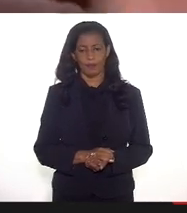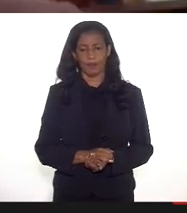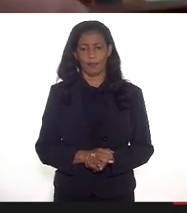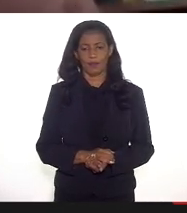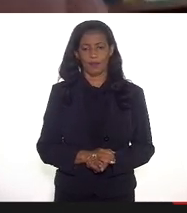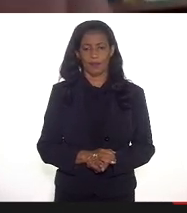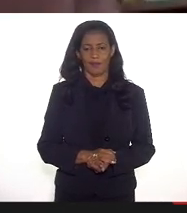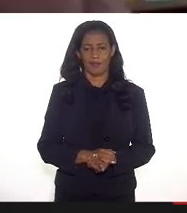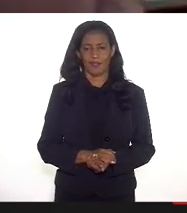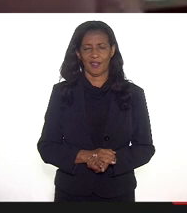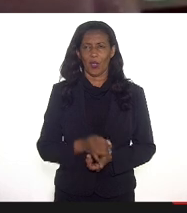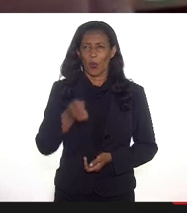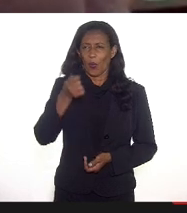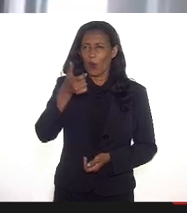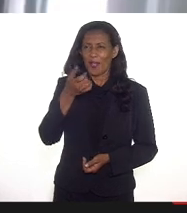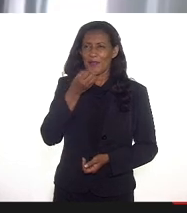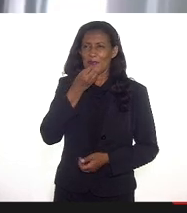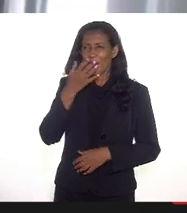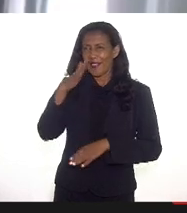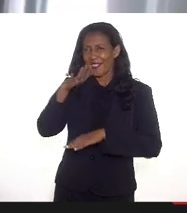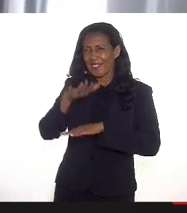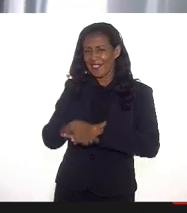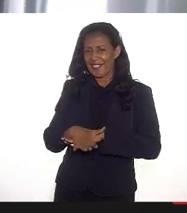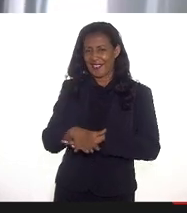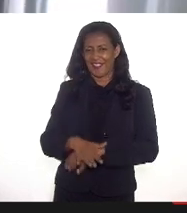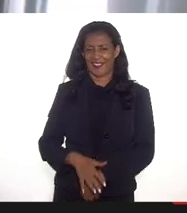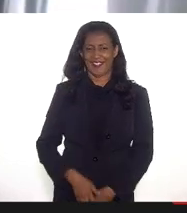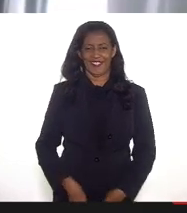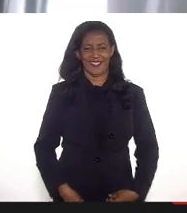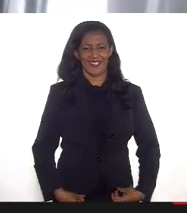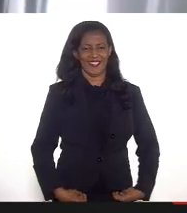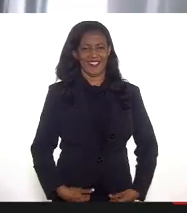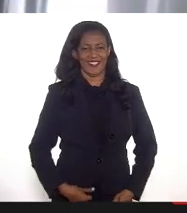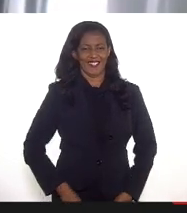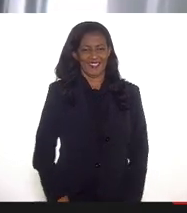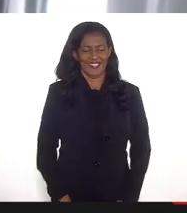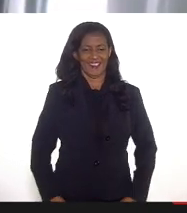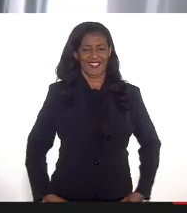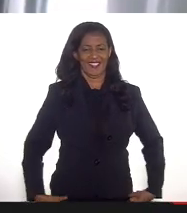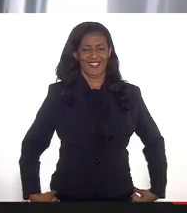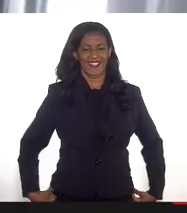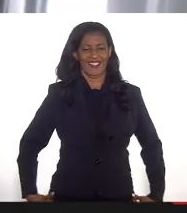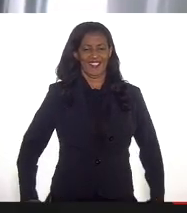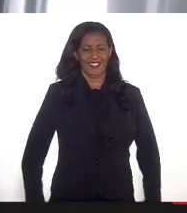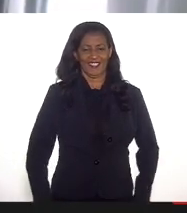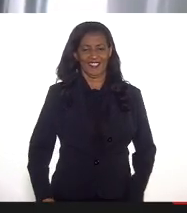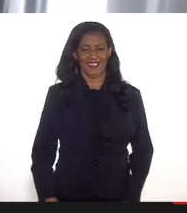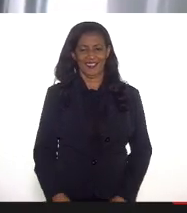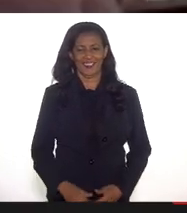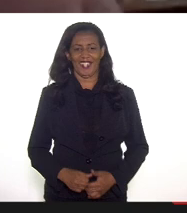já quase boa tarde, claro, a todos vocês. Vice-presidente também da Comissão de Ciência e Tecnologia. Rubens joga nas duas.